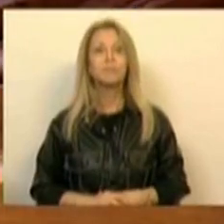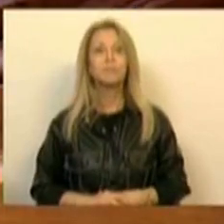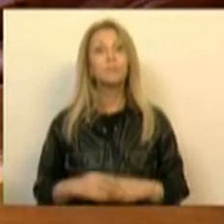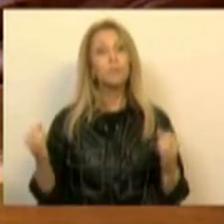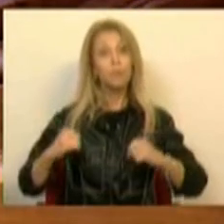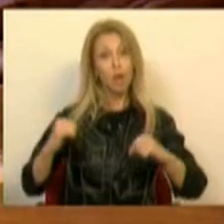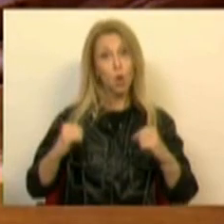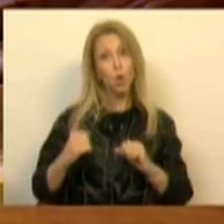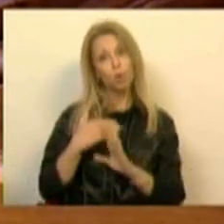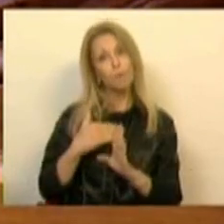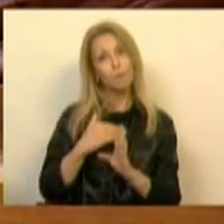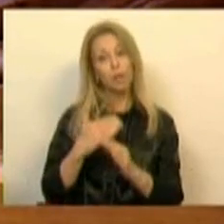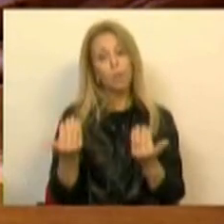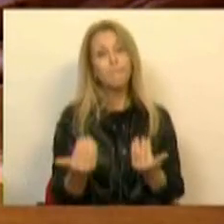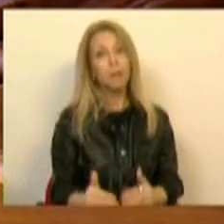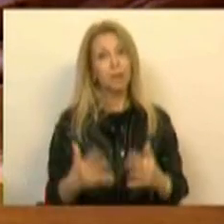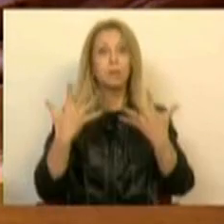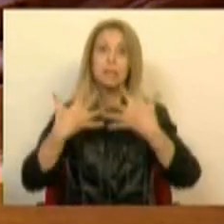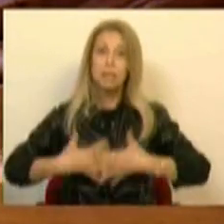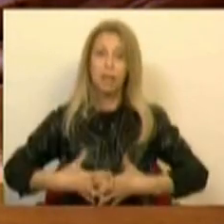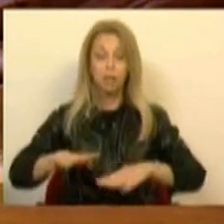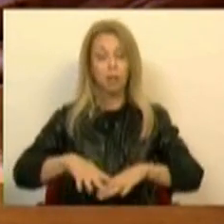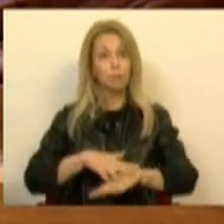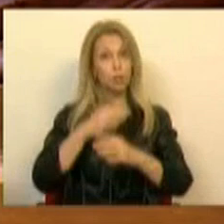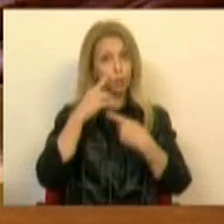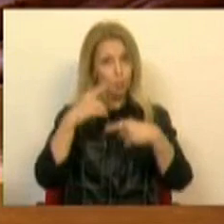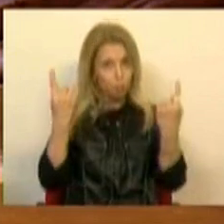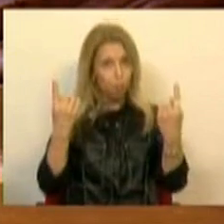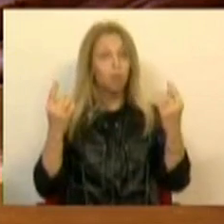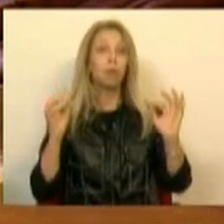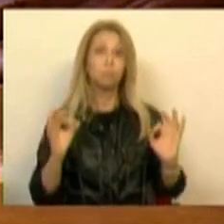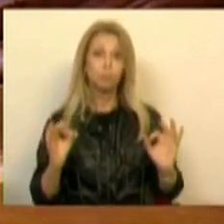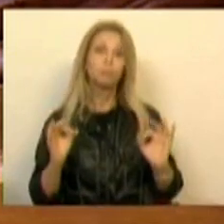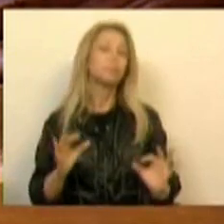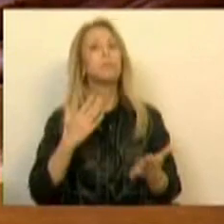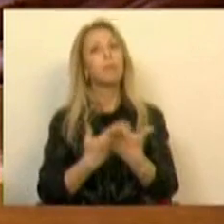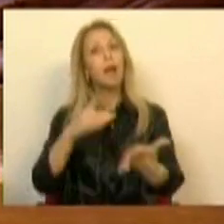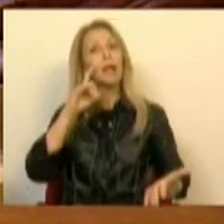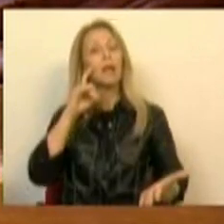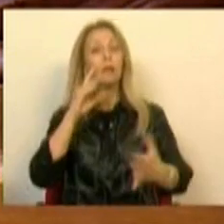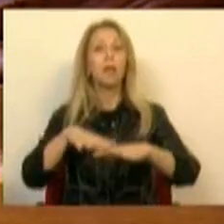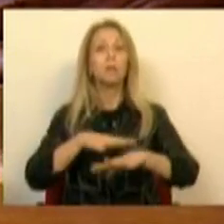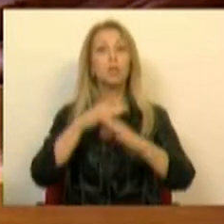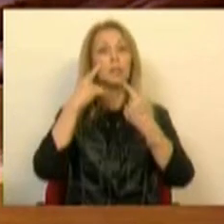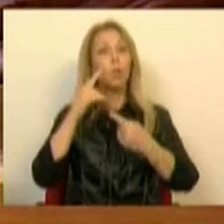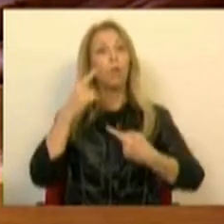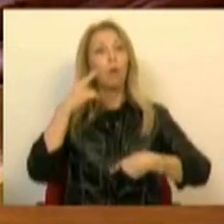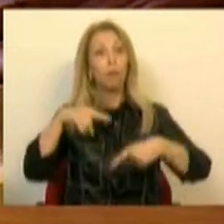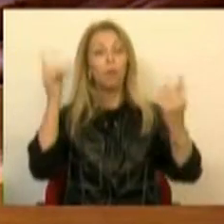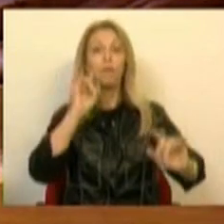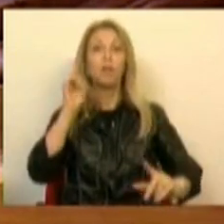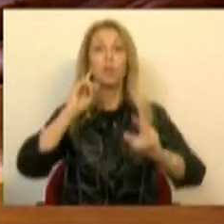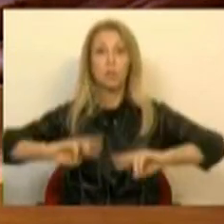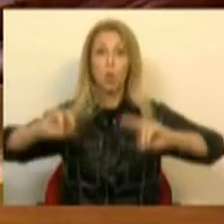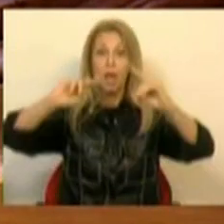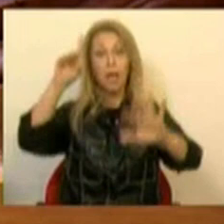É um acordo de médio prazo com os sindicatos da administração pública que garanta a toda a administração pública a valorização das carreiras e salários